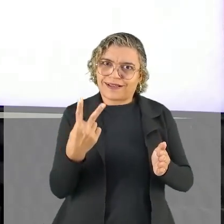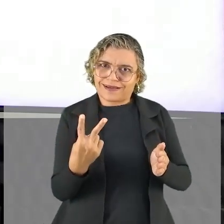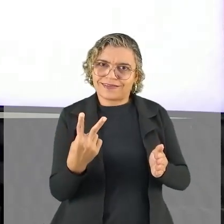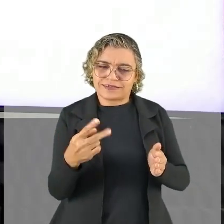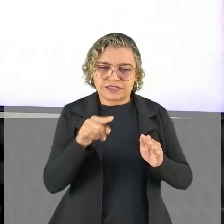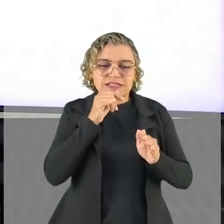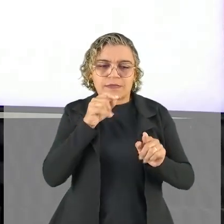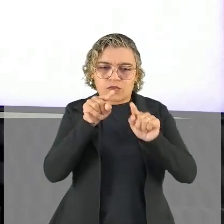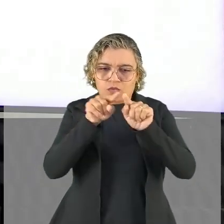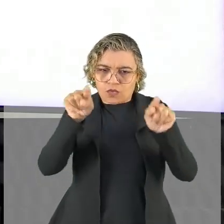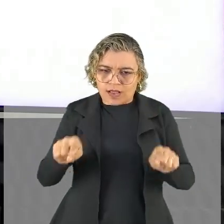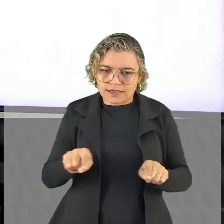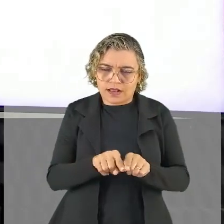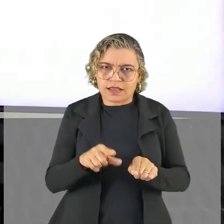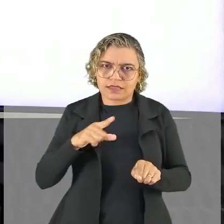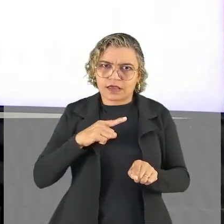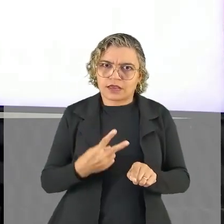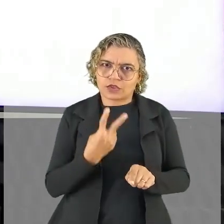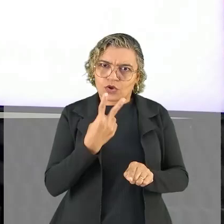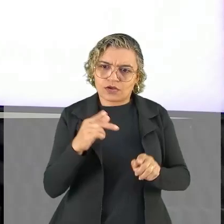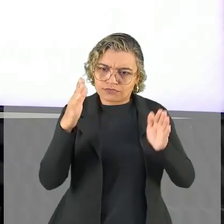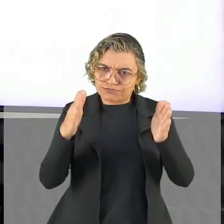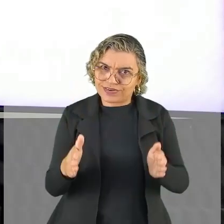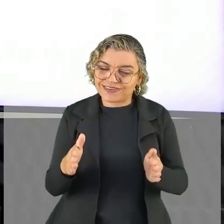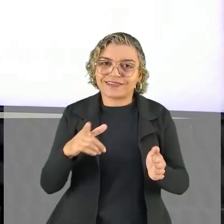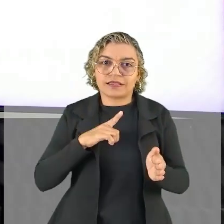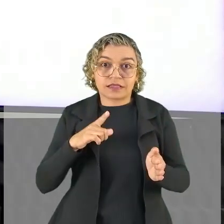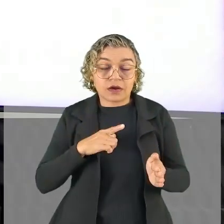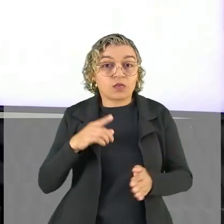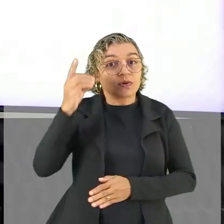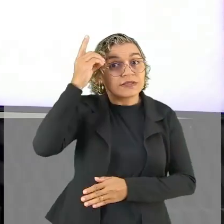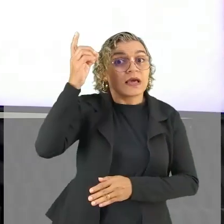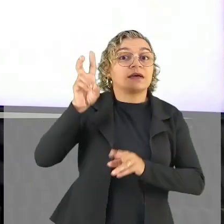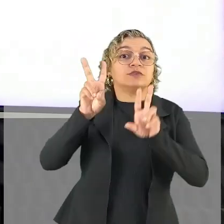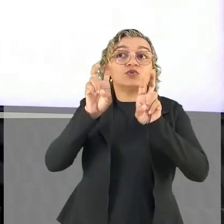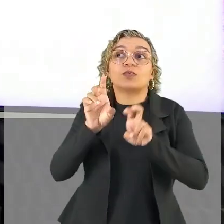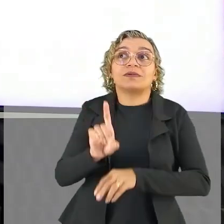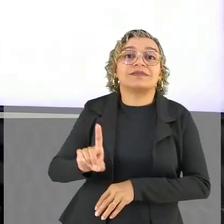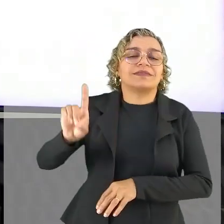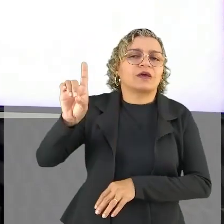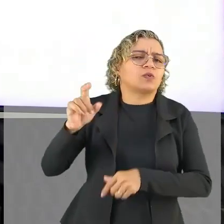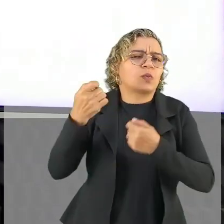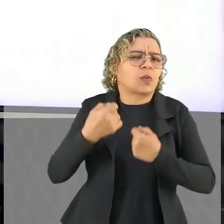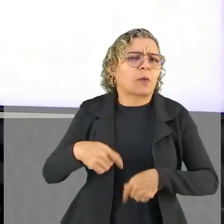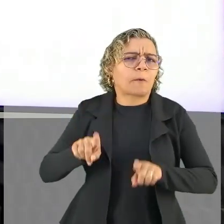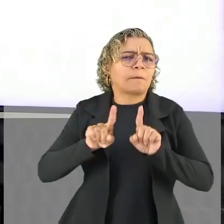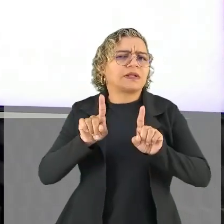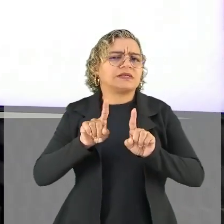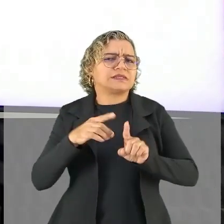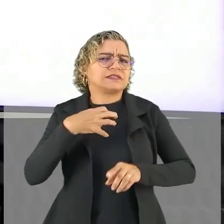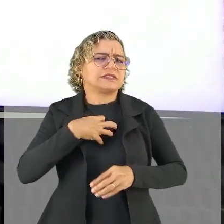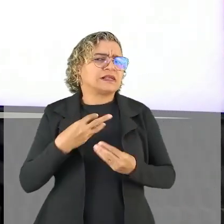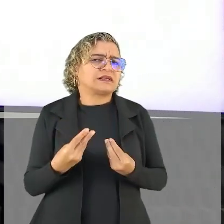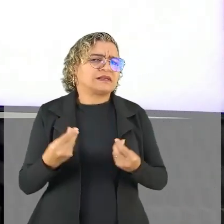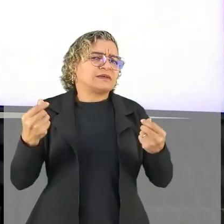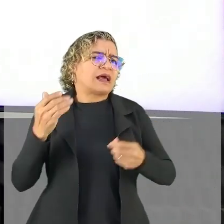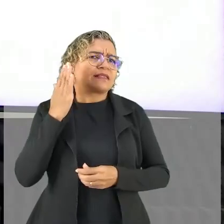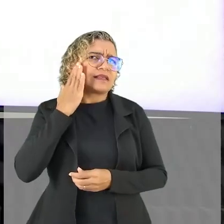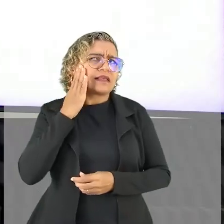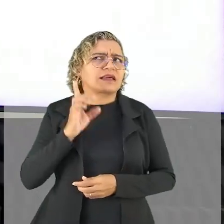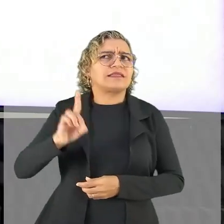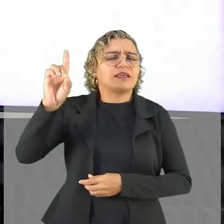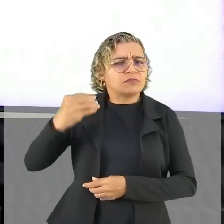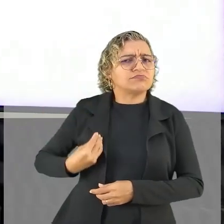geométricas, os números e a própria ideia de Deus, né, a gente já nasce com essas ideias inatas e não precisa da sensibilidade para isso.